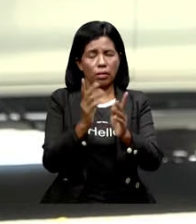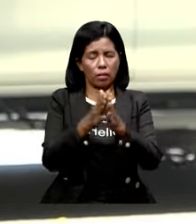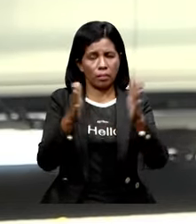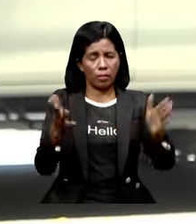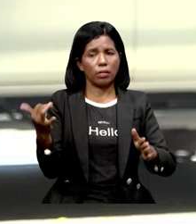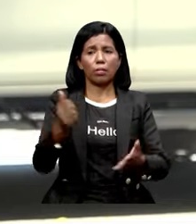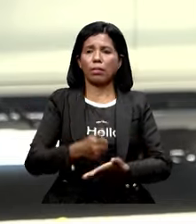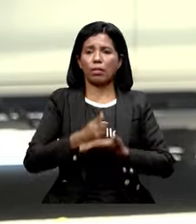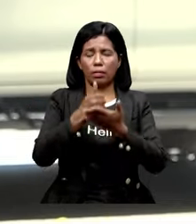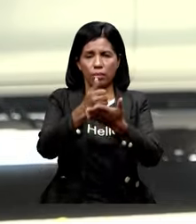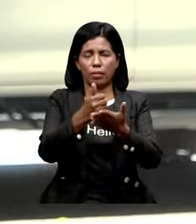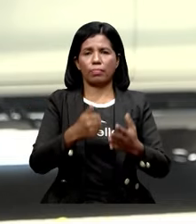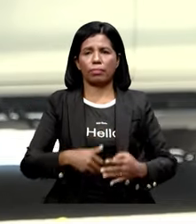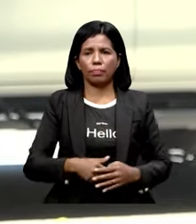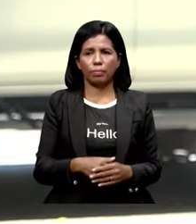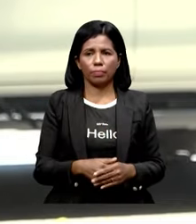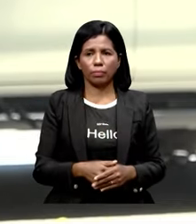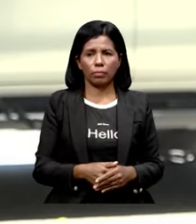ajuda.